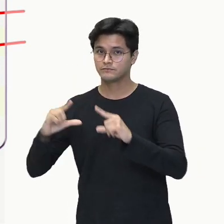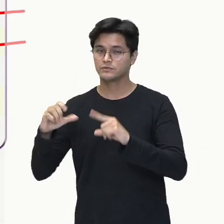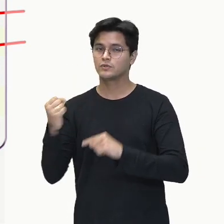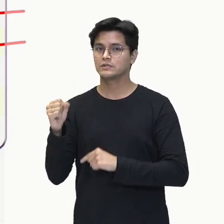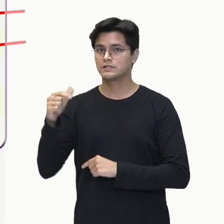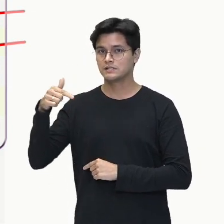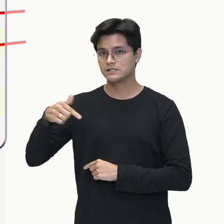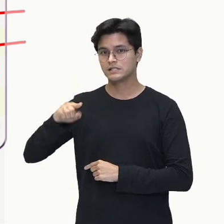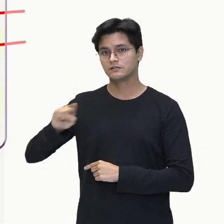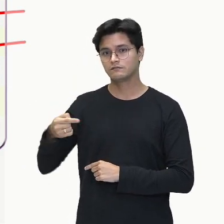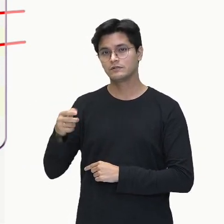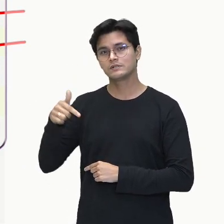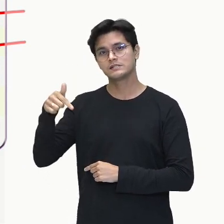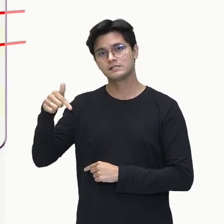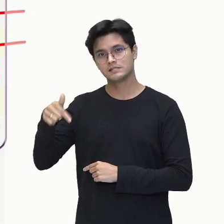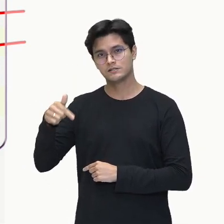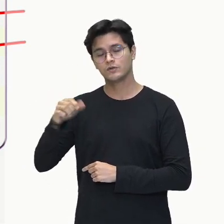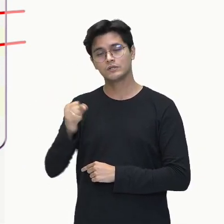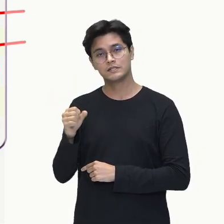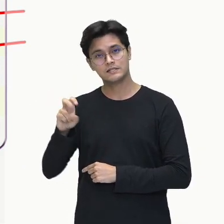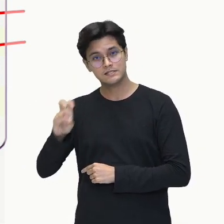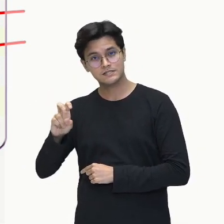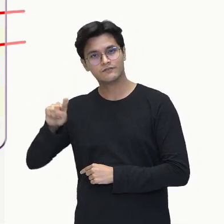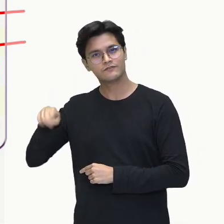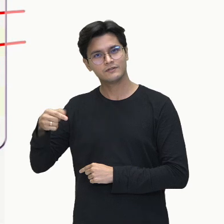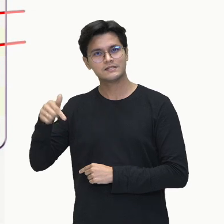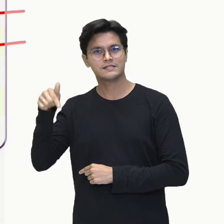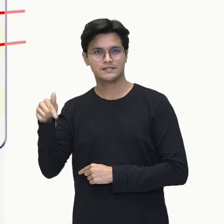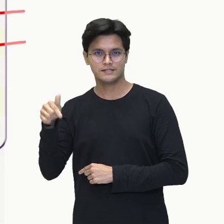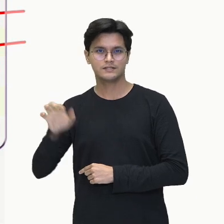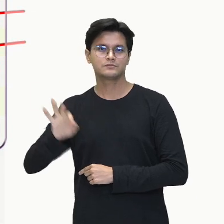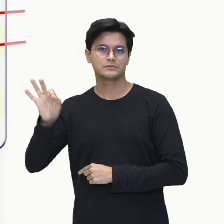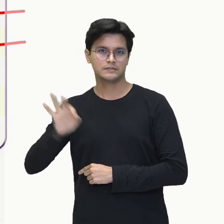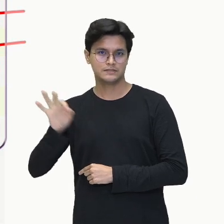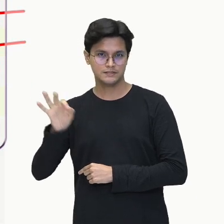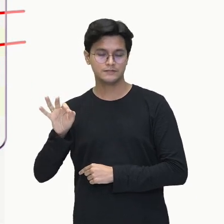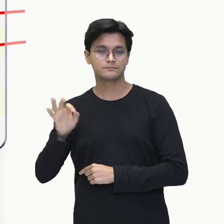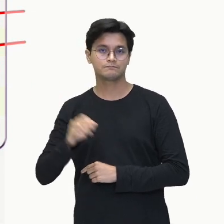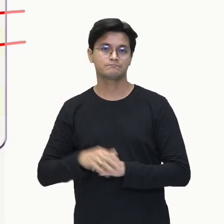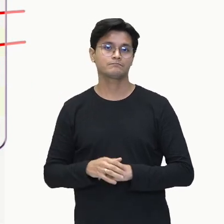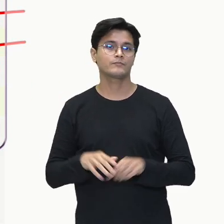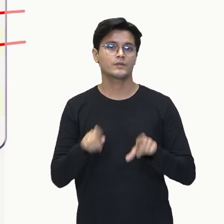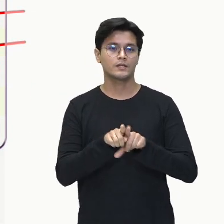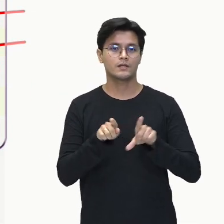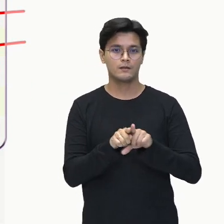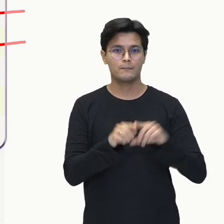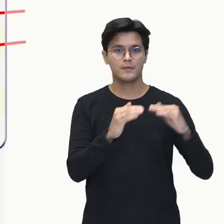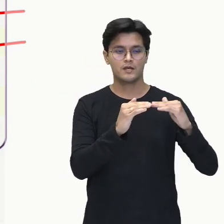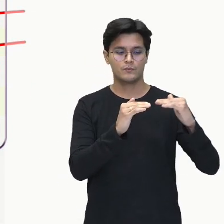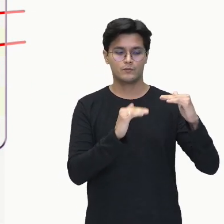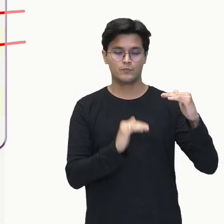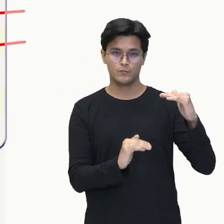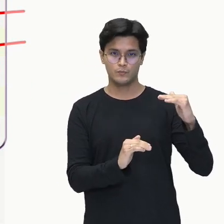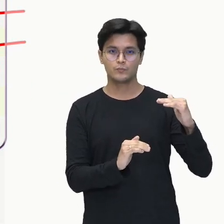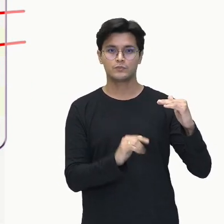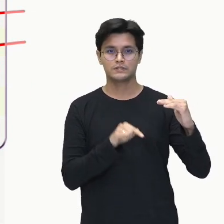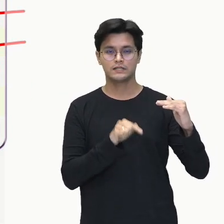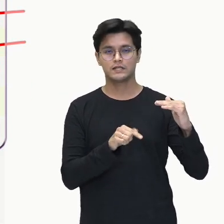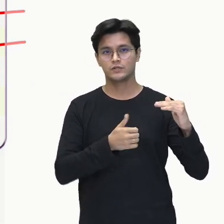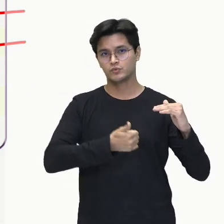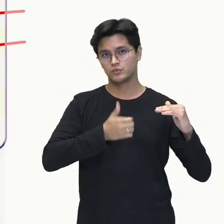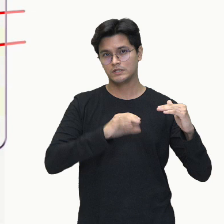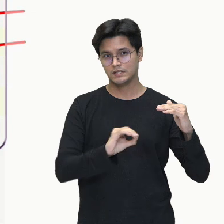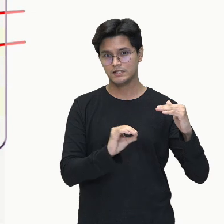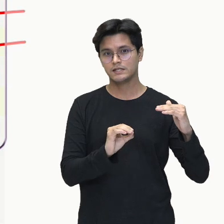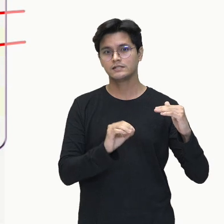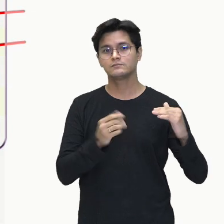85,7% de acréscimo no número dessas mortes e no índice da violência. E depois nós tivemos ainda por fim aqui no nono e décimo,